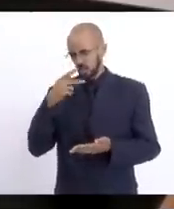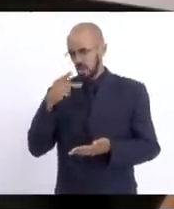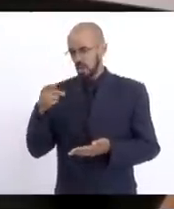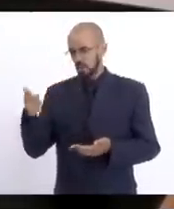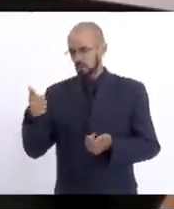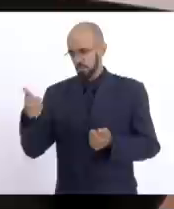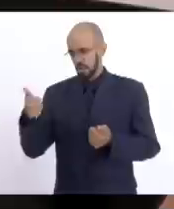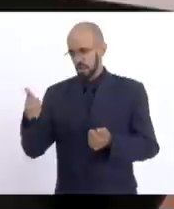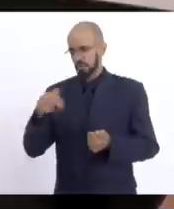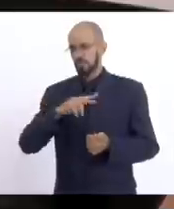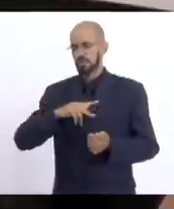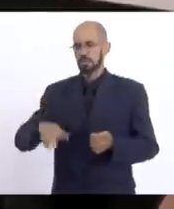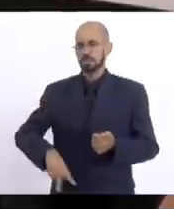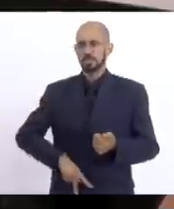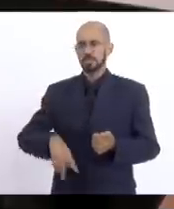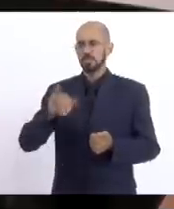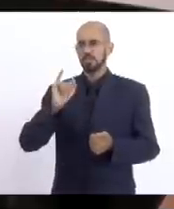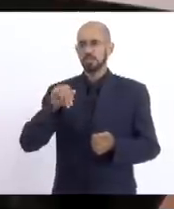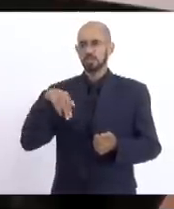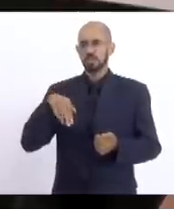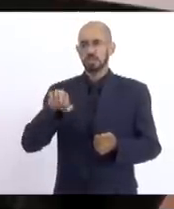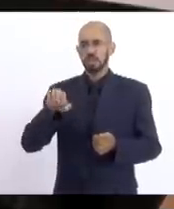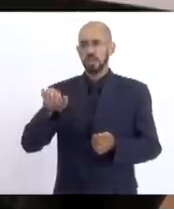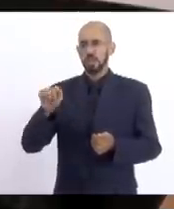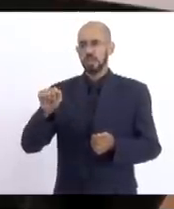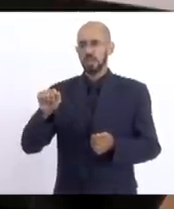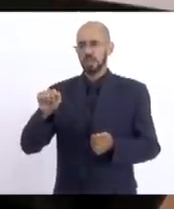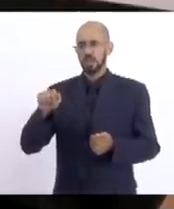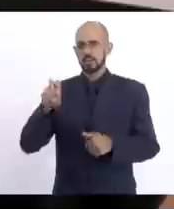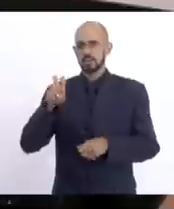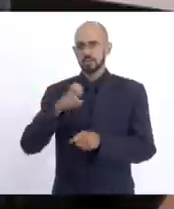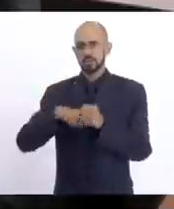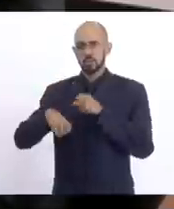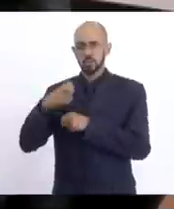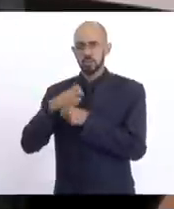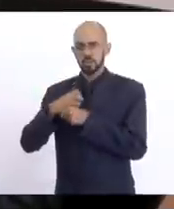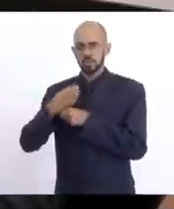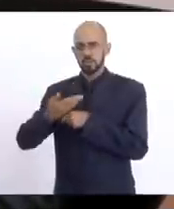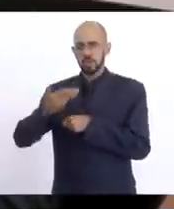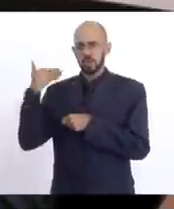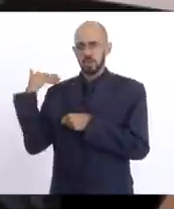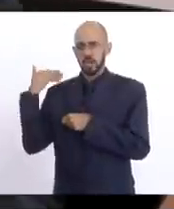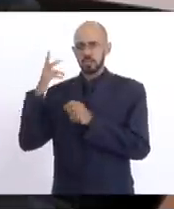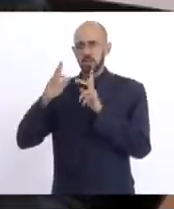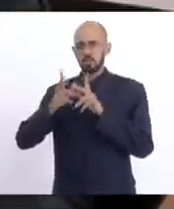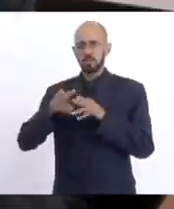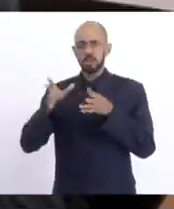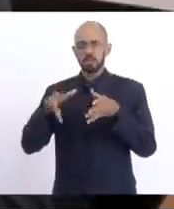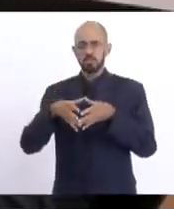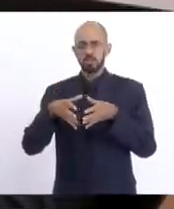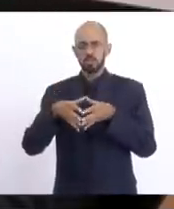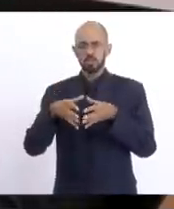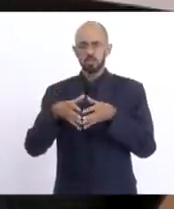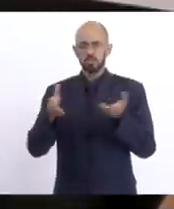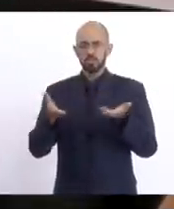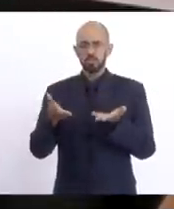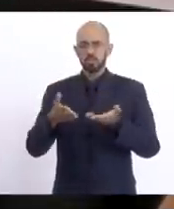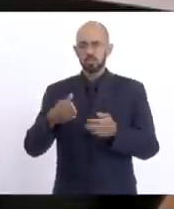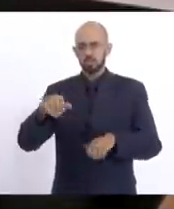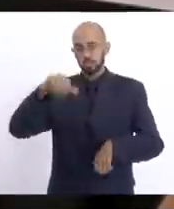o INEA, de 5 anos atrás, tem o mesmo corpo técnico de hoje. E o Estado, o governador Cláudio